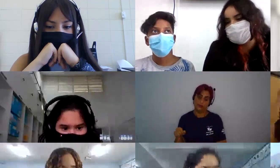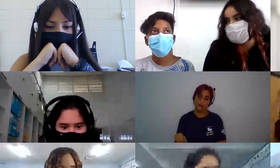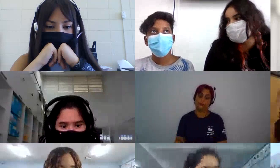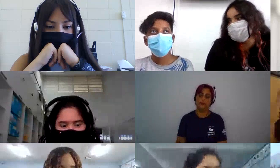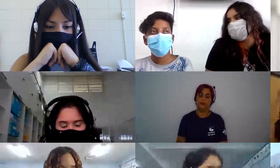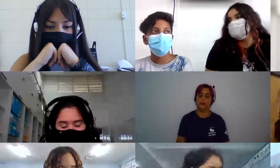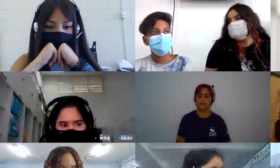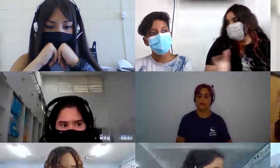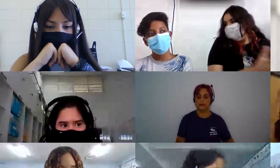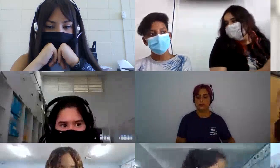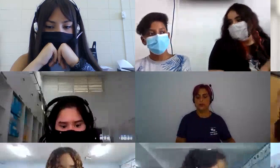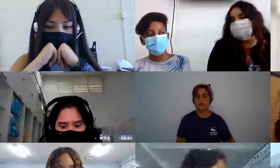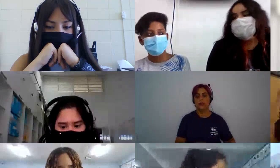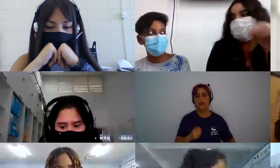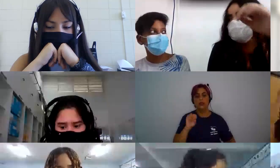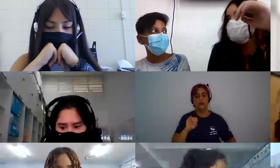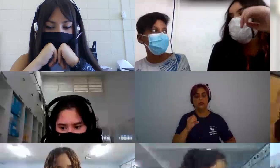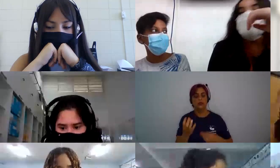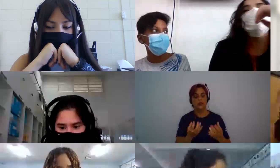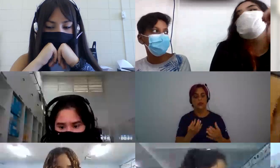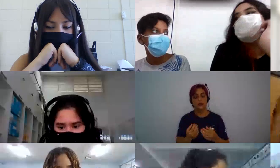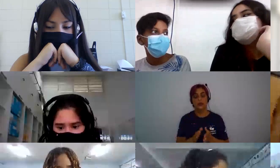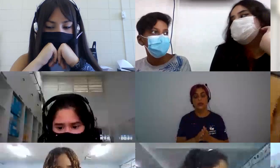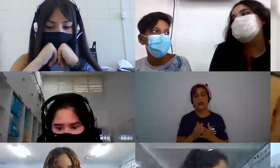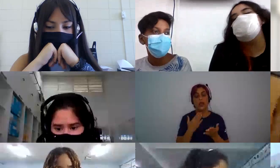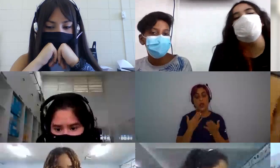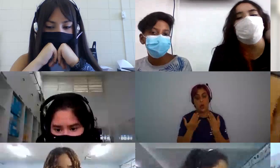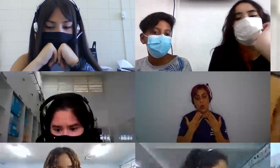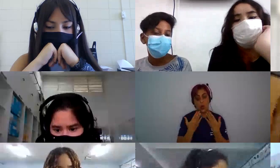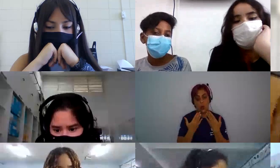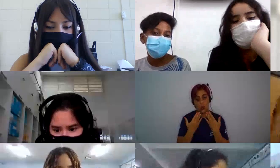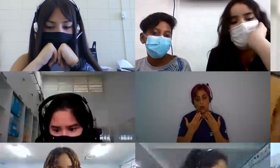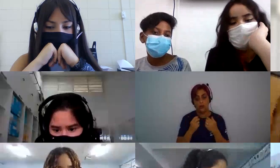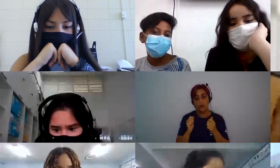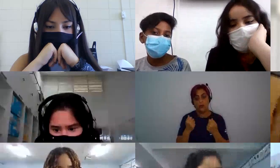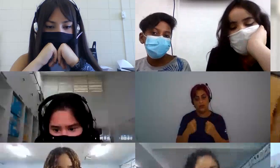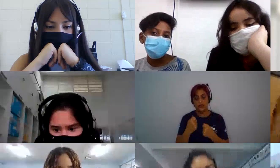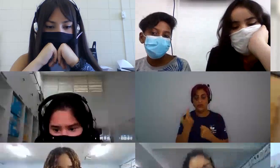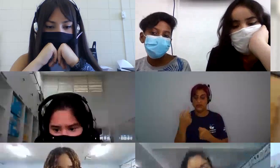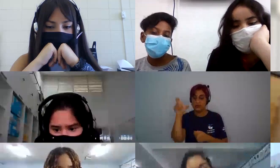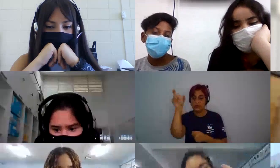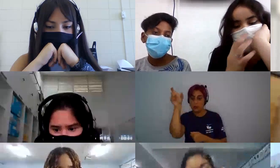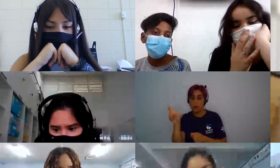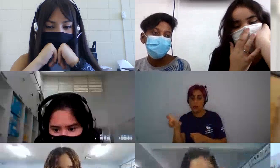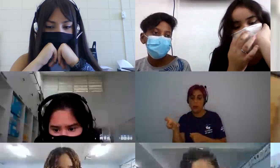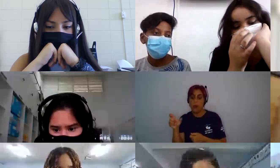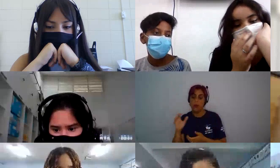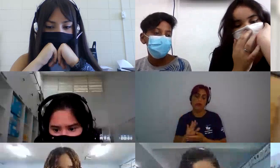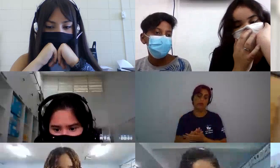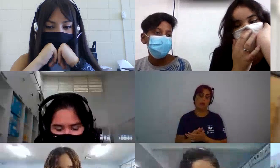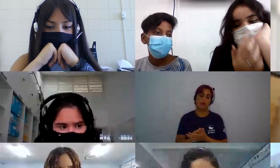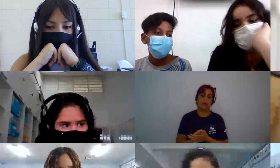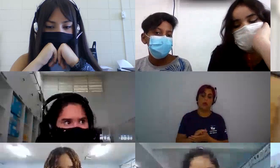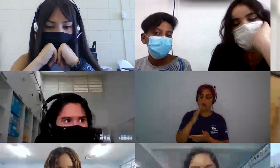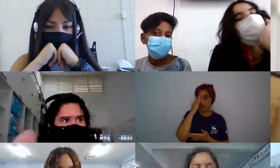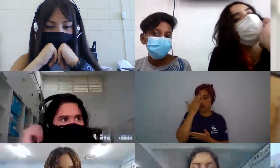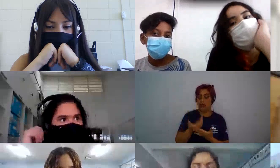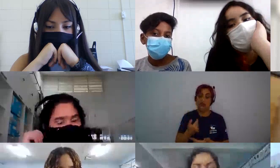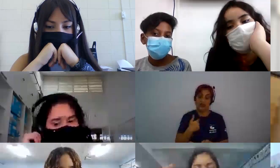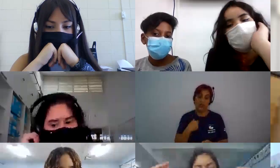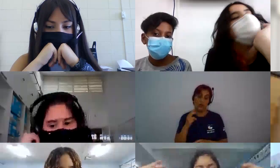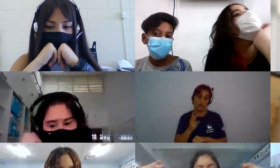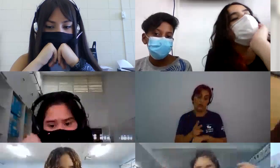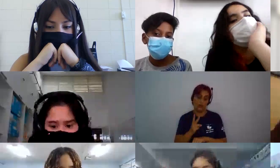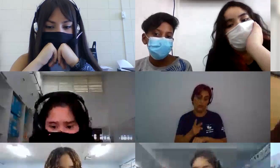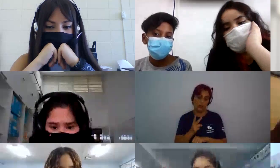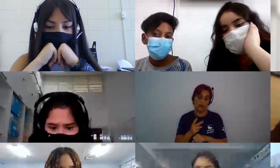se ela quiser conversar com alguém, ela precisa de alguém que ela confie, né? Uma pessoa de confiança. Eu, por exemplo, converso com a minha mãe. Sempre